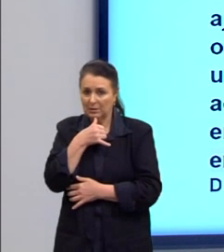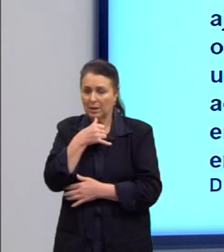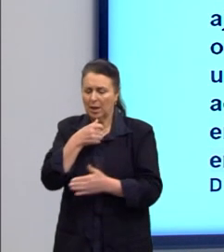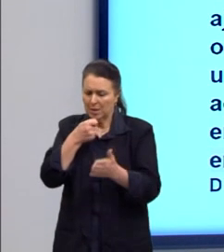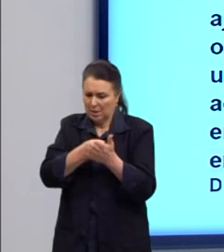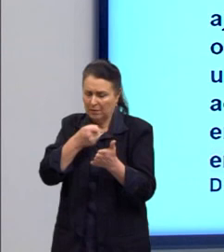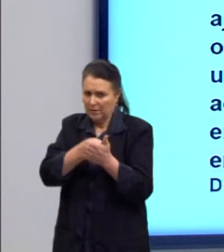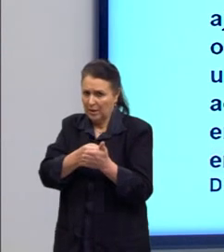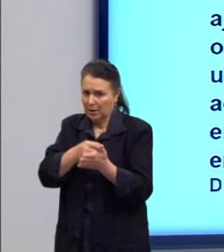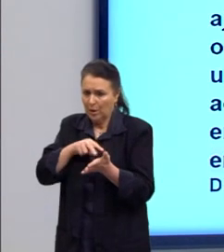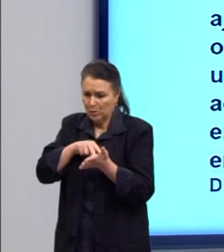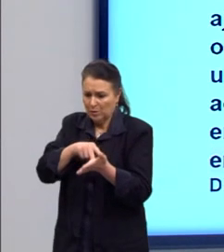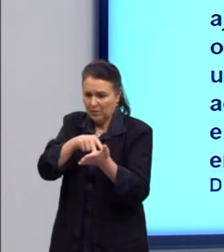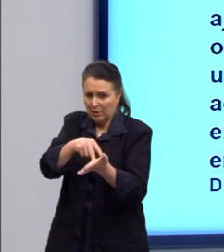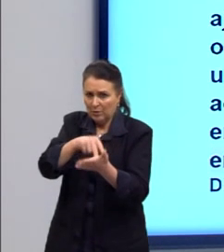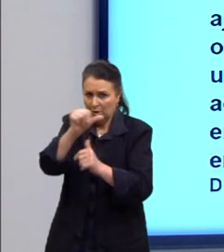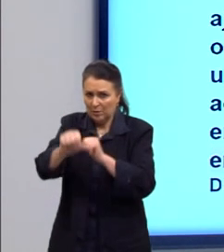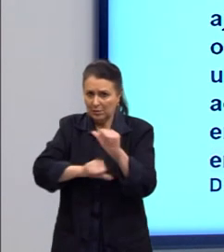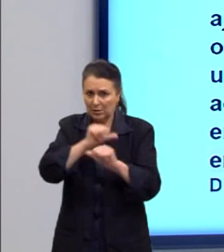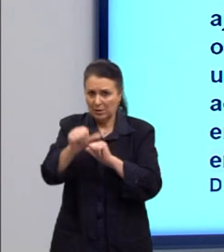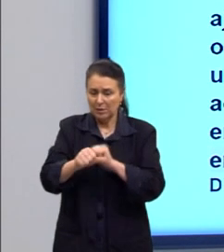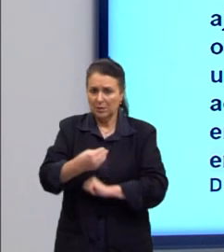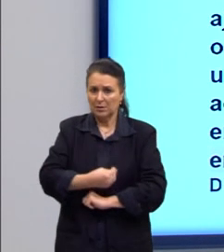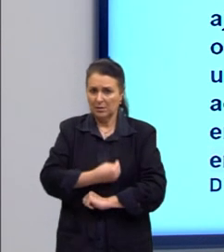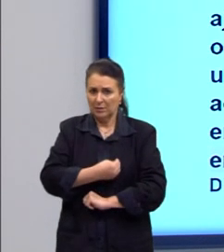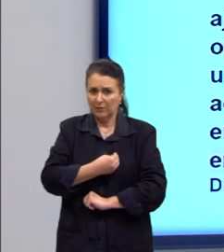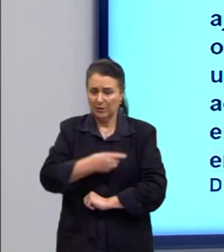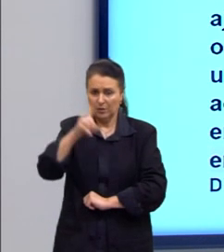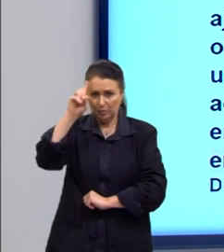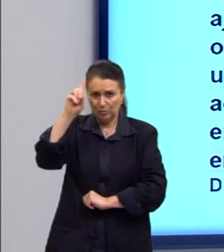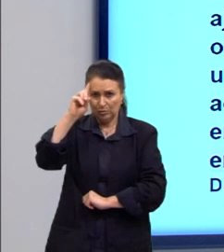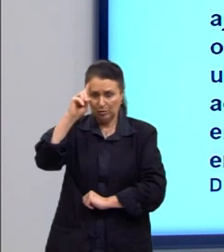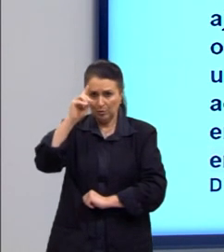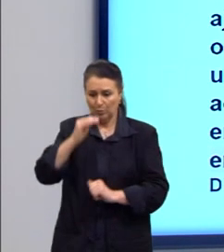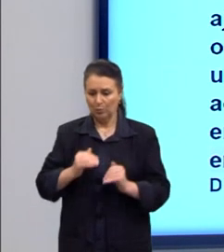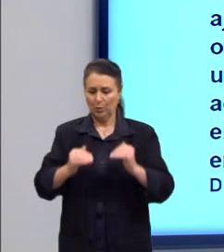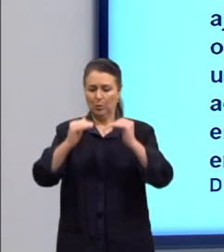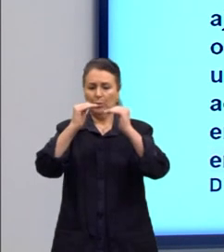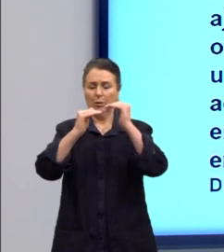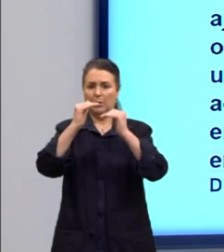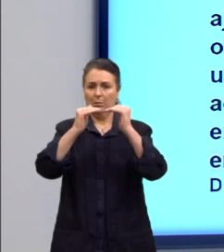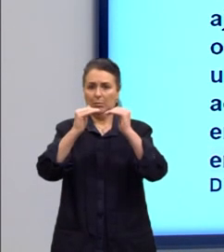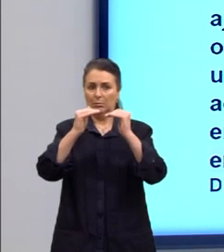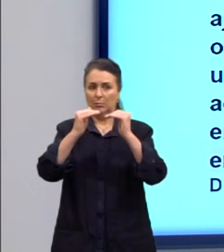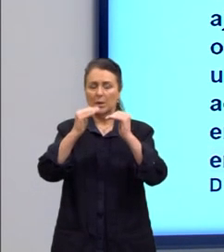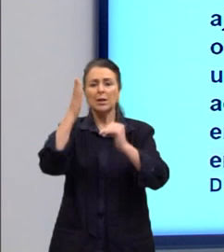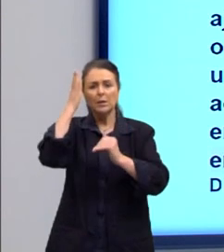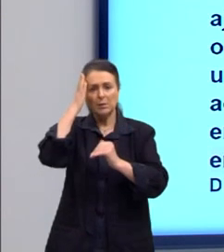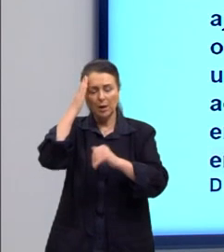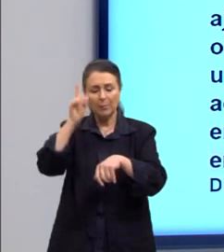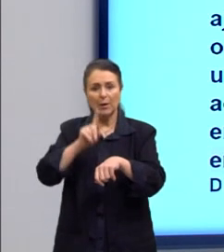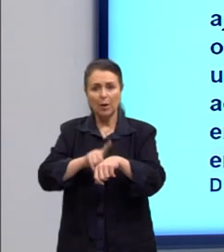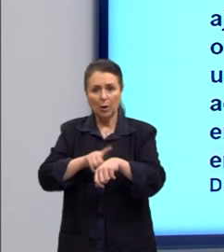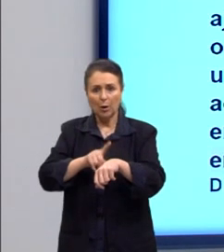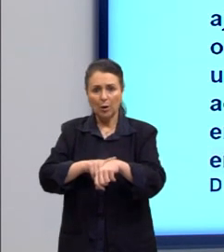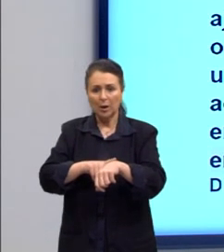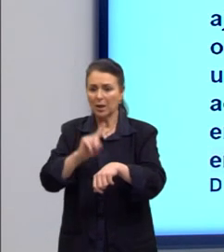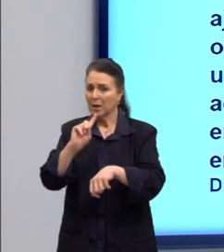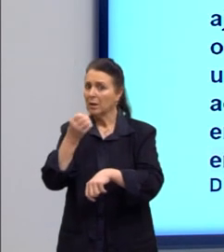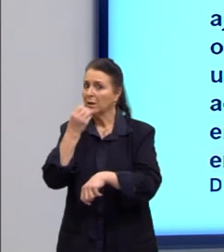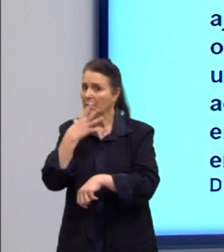desafios e as mudanças da vida cotidiana com equilíbrio e sabem procurar ajuda quando tem dificuldade